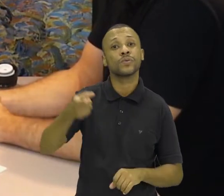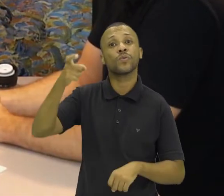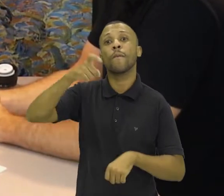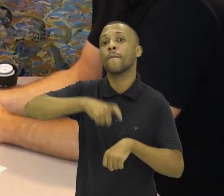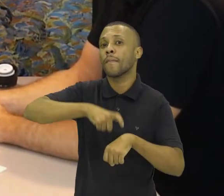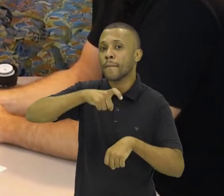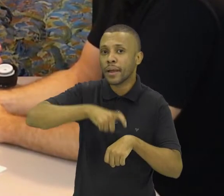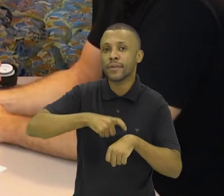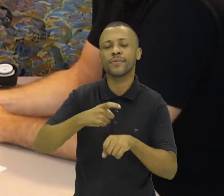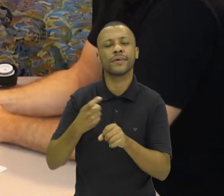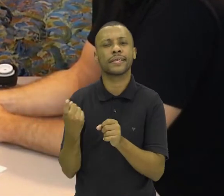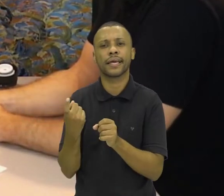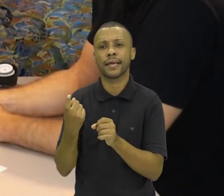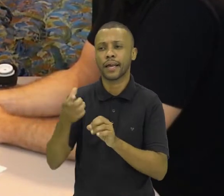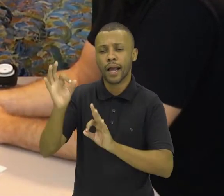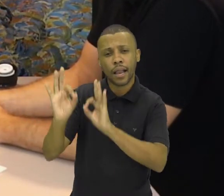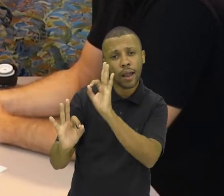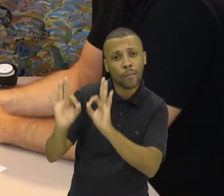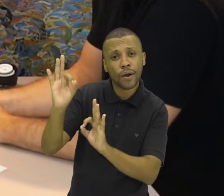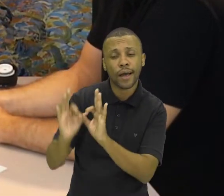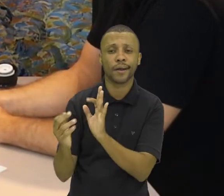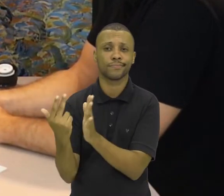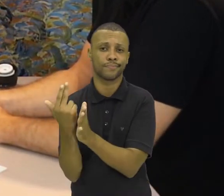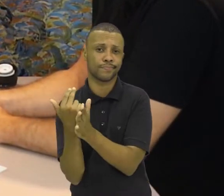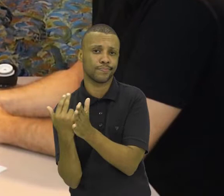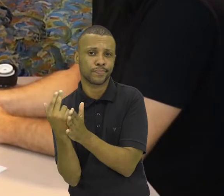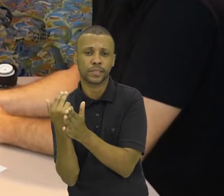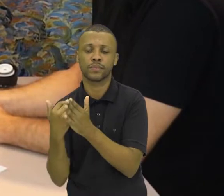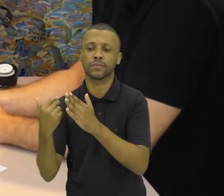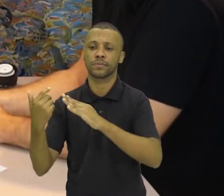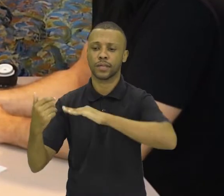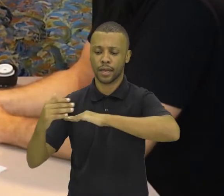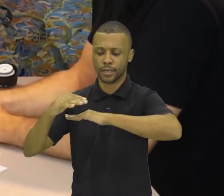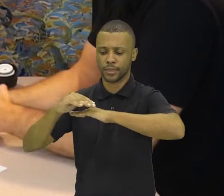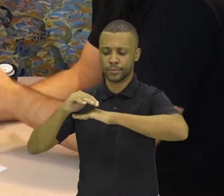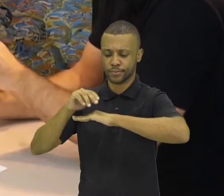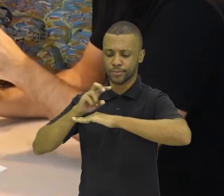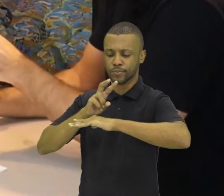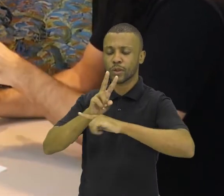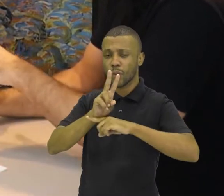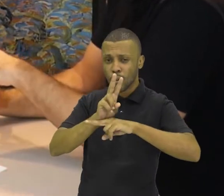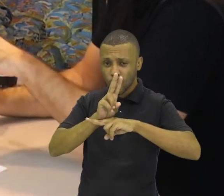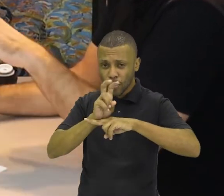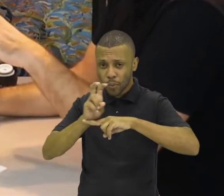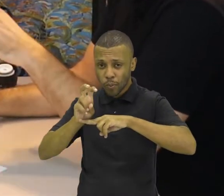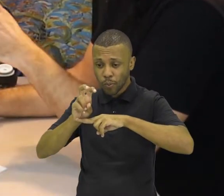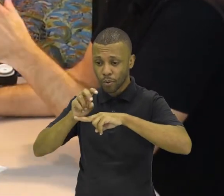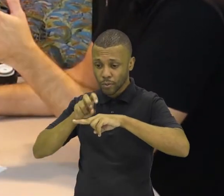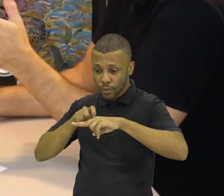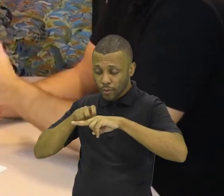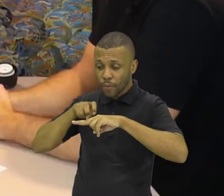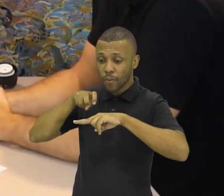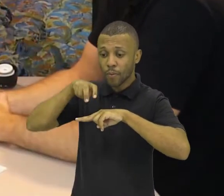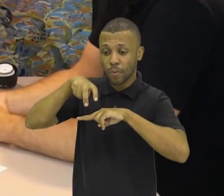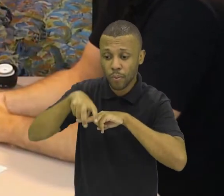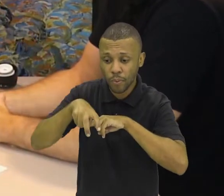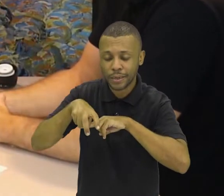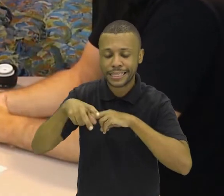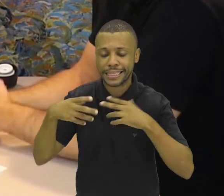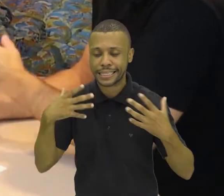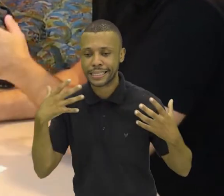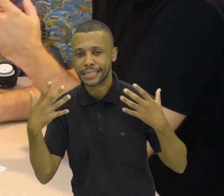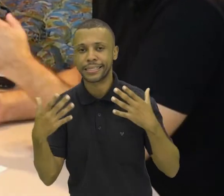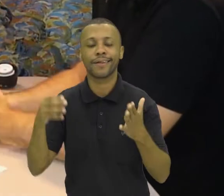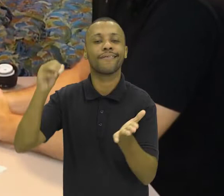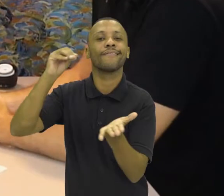assim, na hora de fazer o desenho das plataformas... provavelmente trouxeram de outro lugar. Aí viram lá, bonitinho, aí quis fazer diferente.